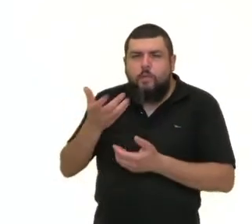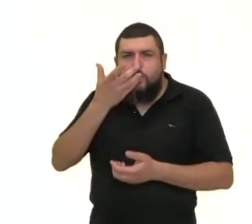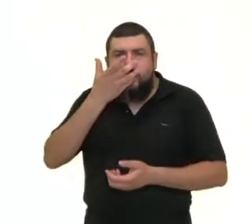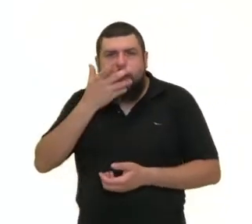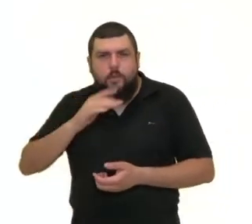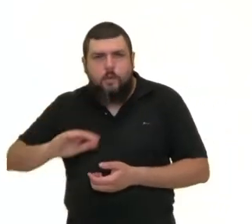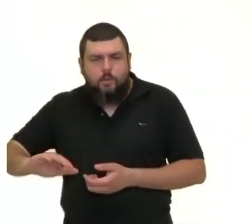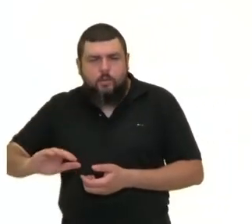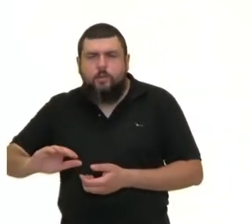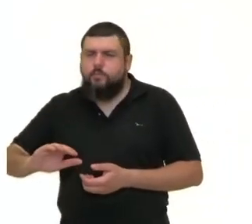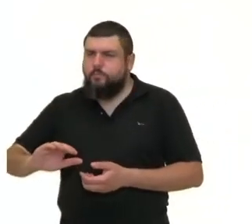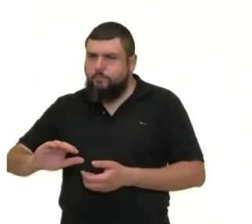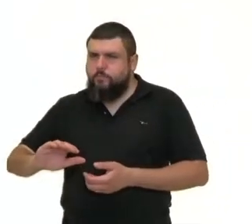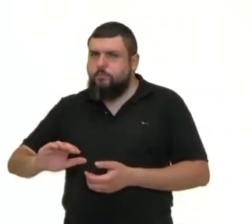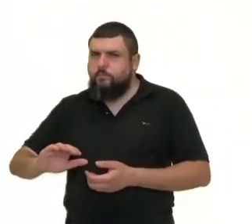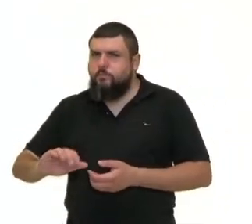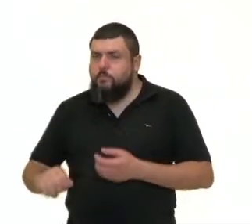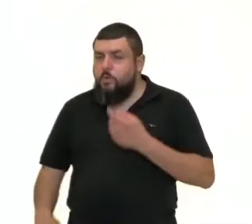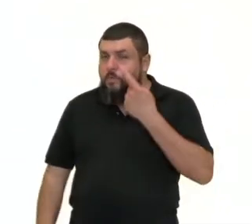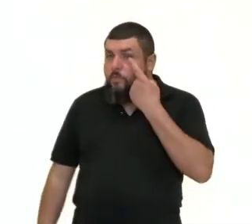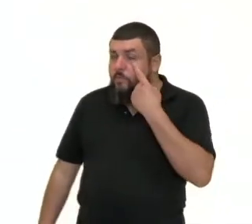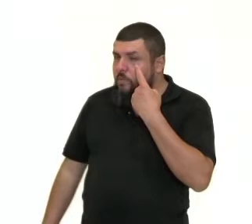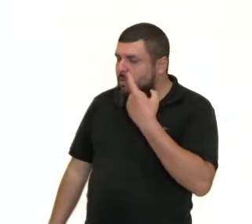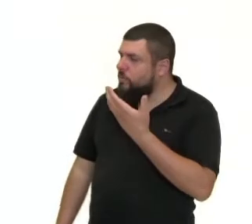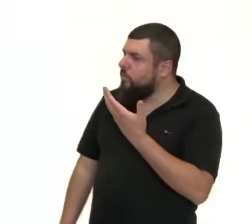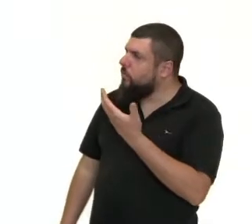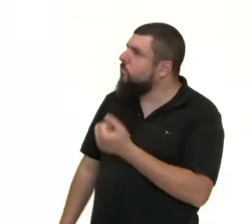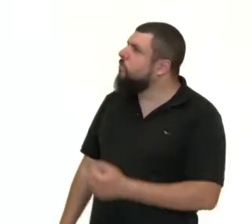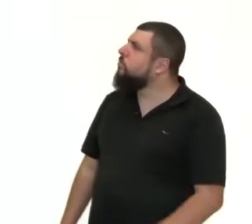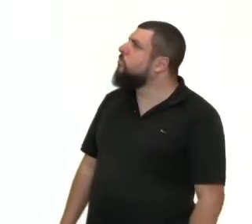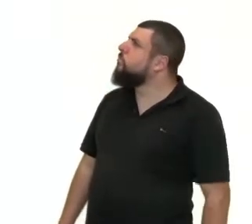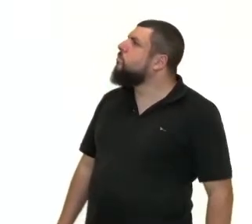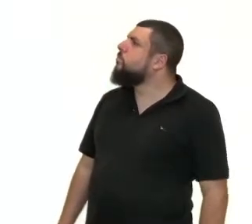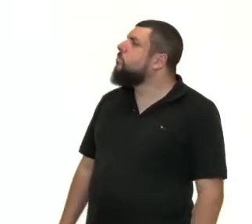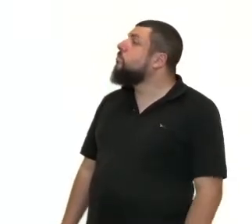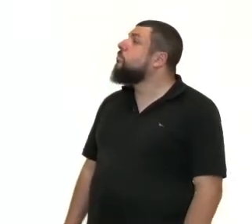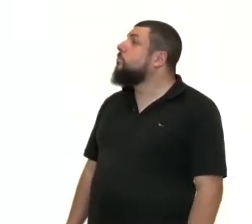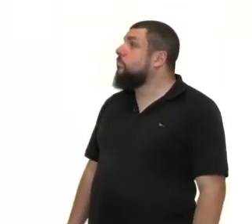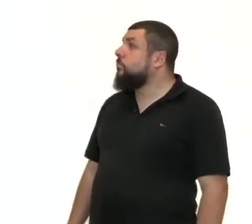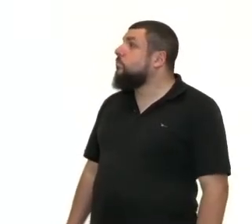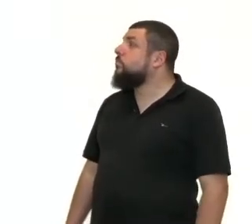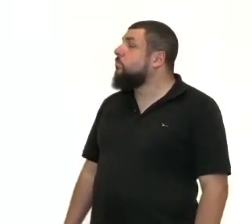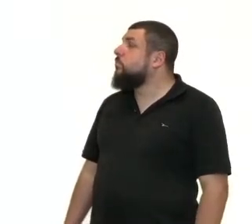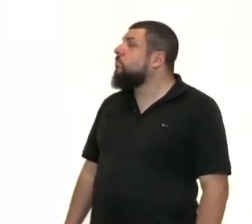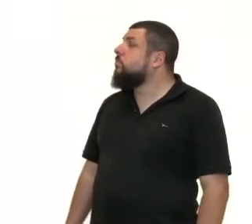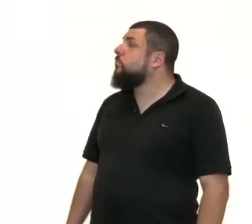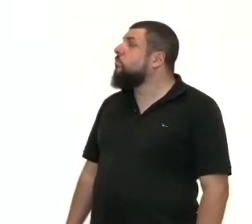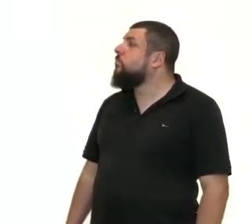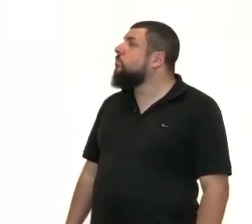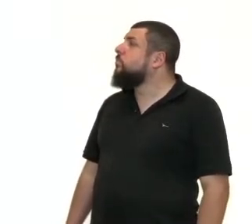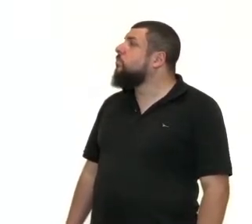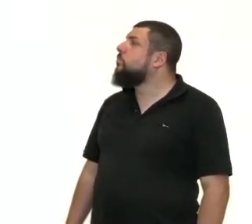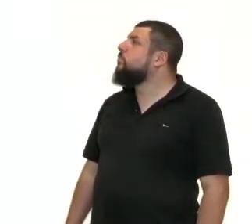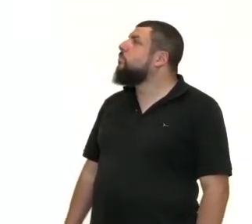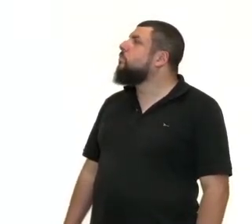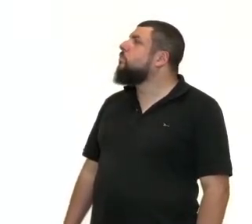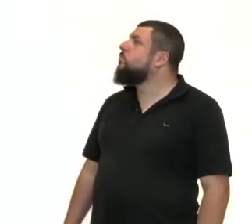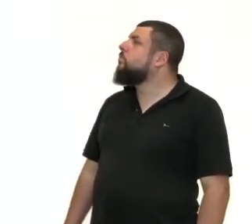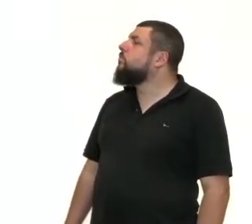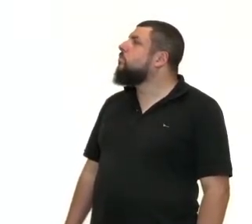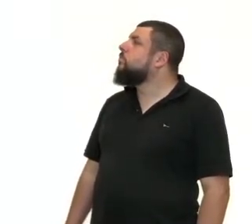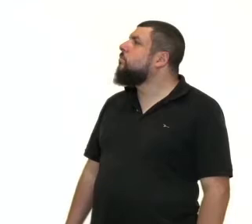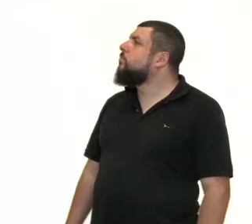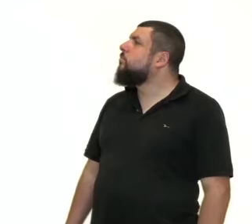das crianças e é brincando que elas constroem sua identidade. Porém, convencidas por tantas